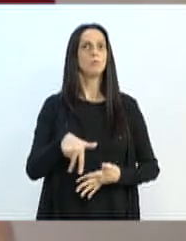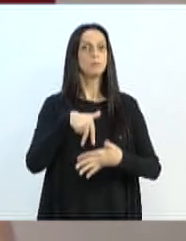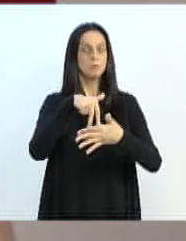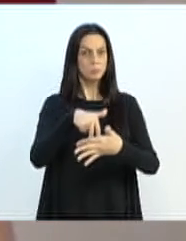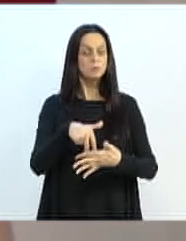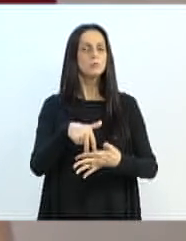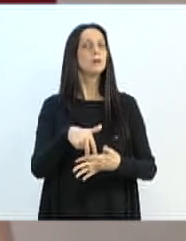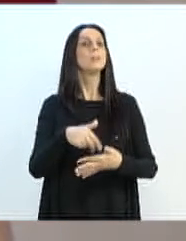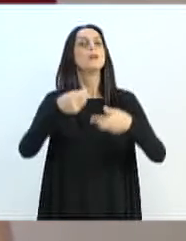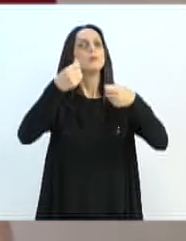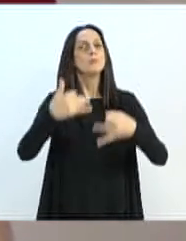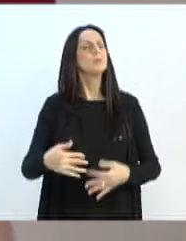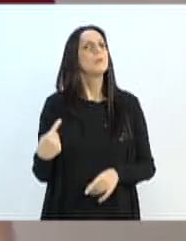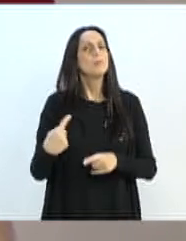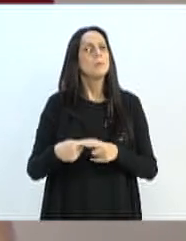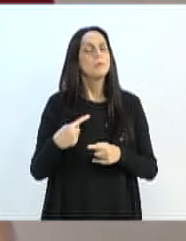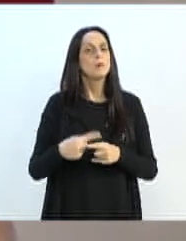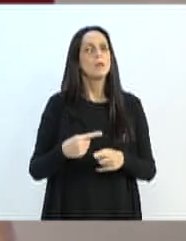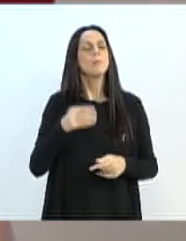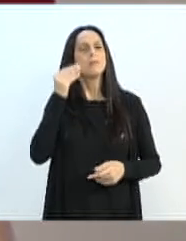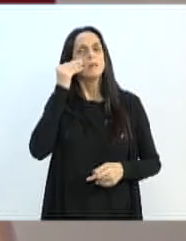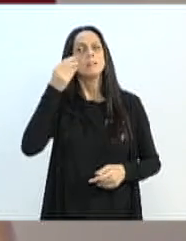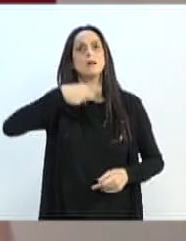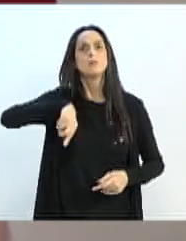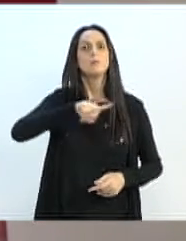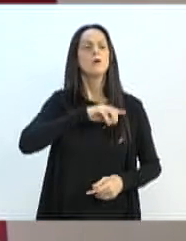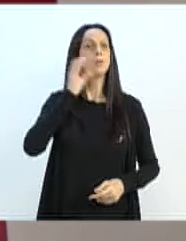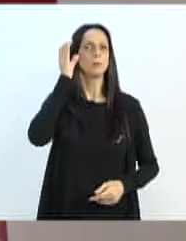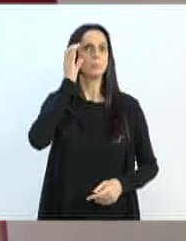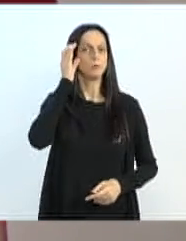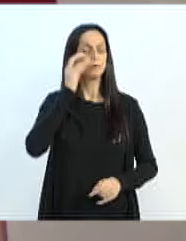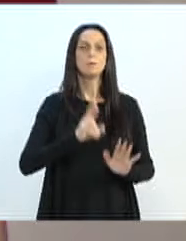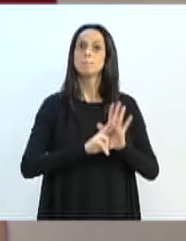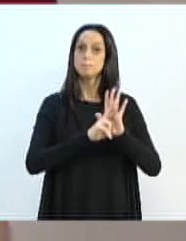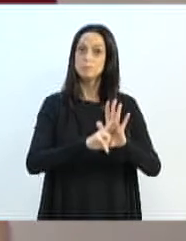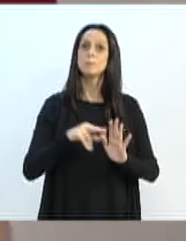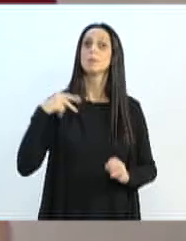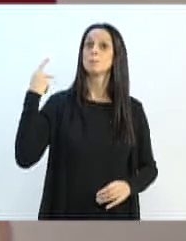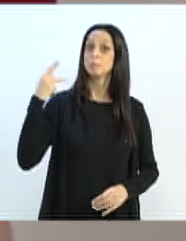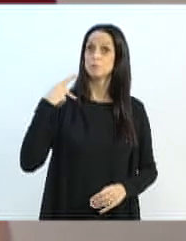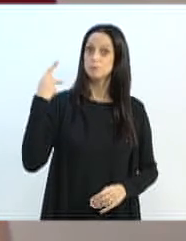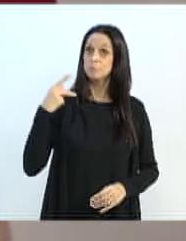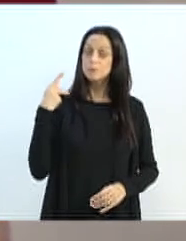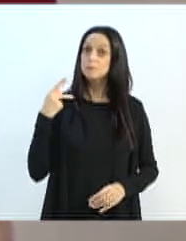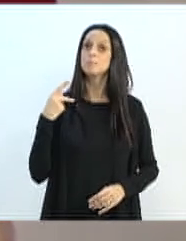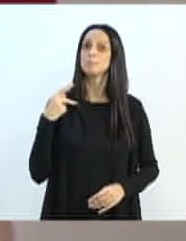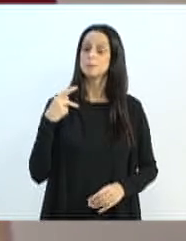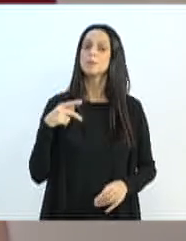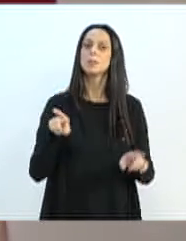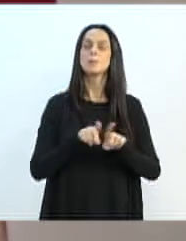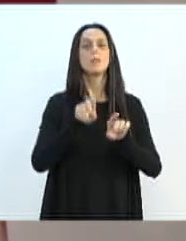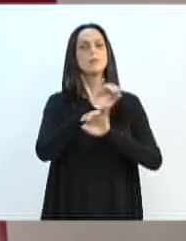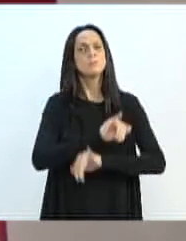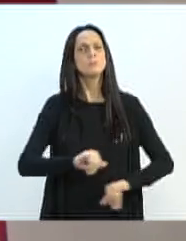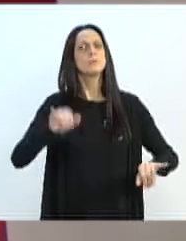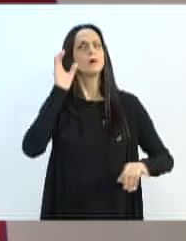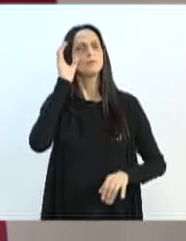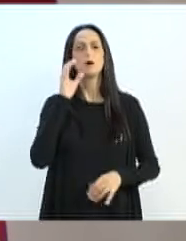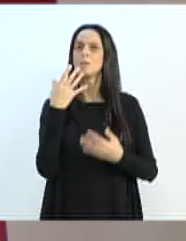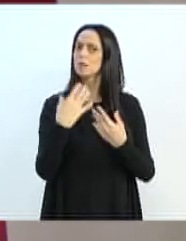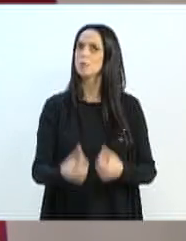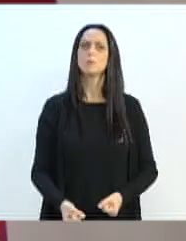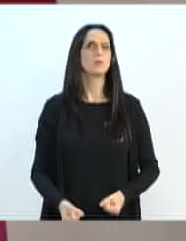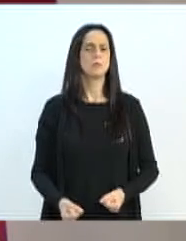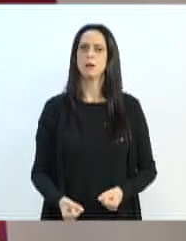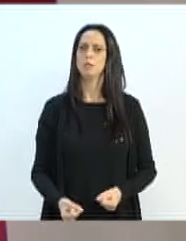é justamente para tentar conscientizar nós, representantes do poder público, e conscientizar a população para que não admita que ninguém